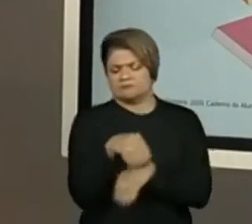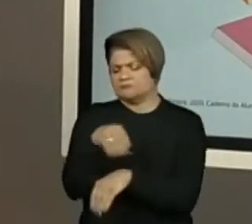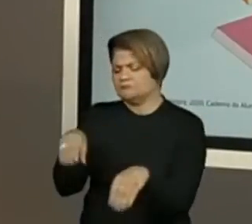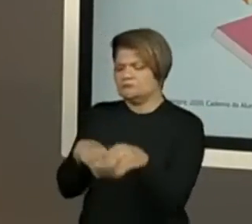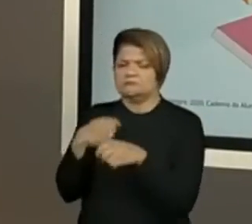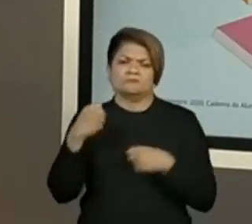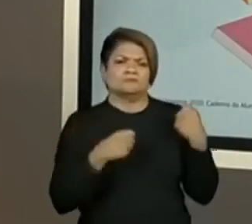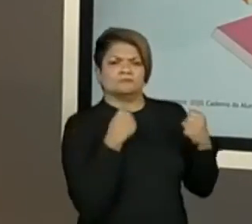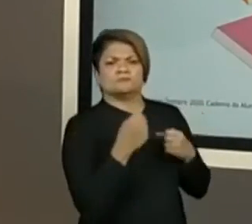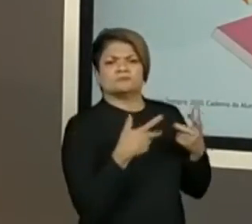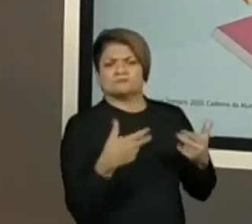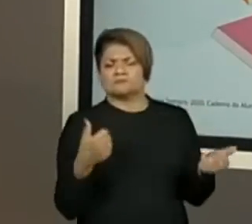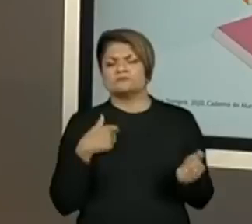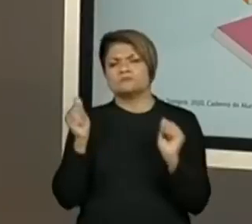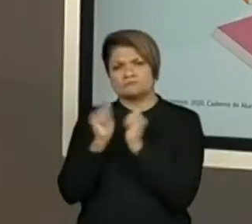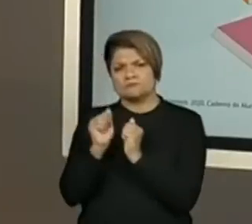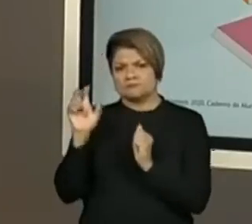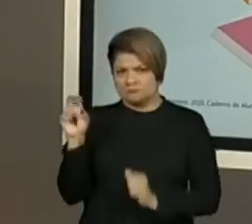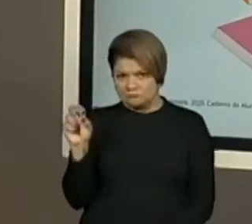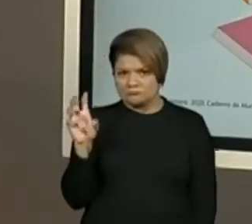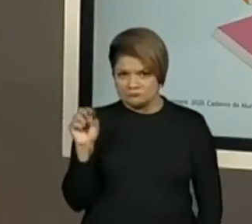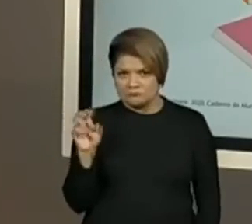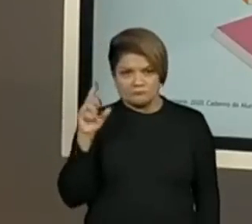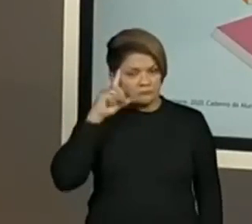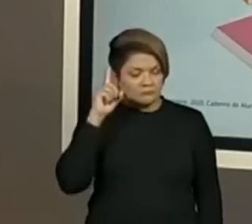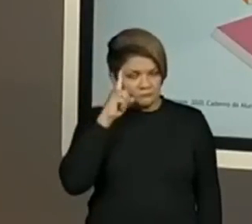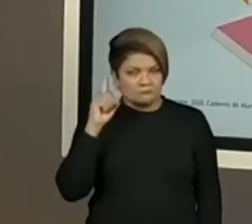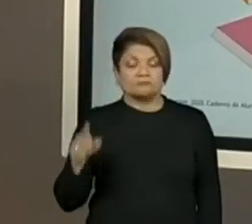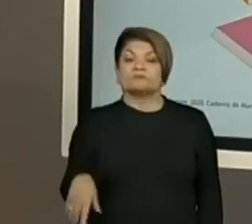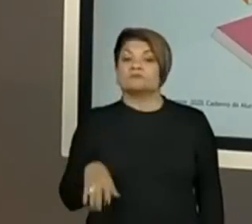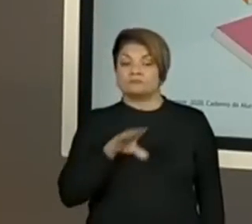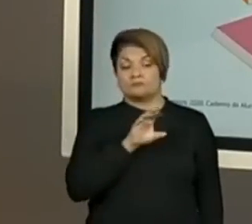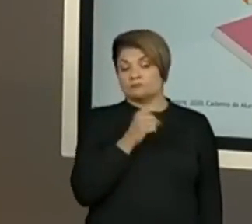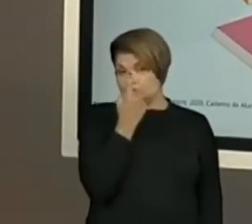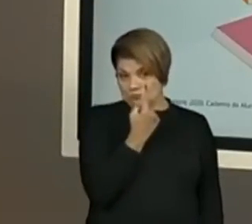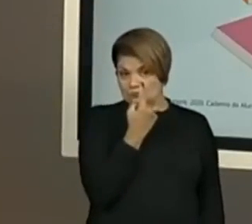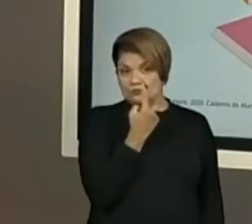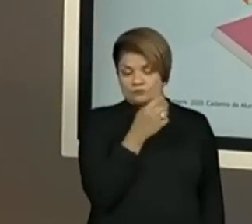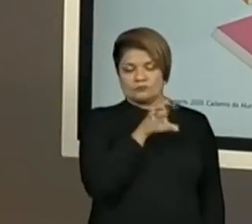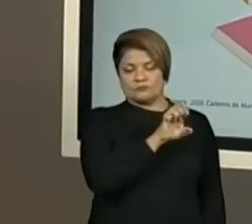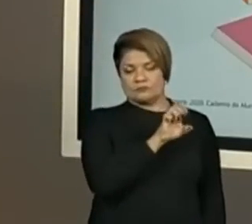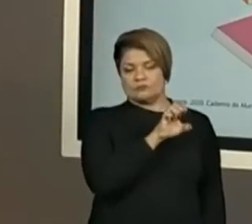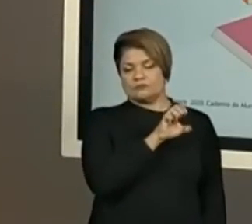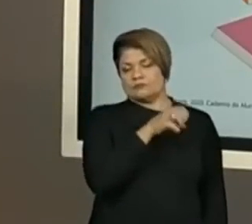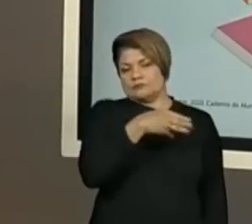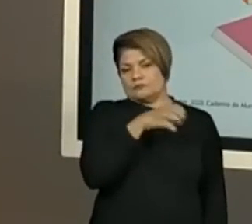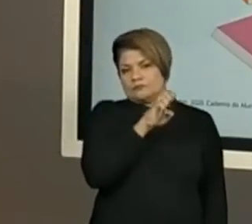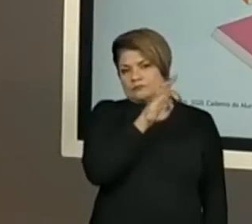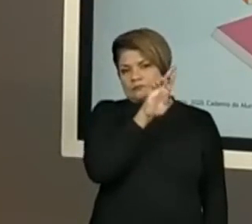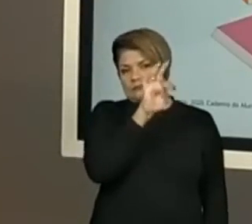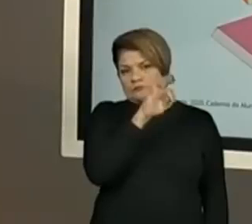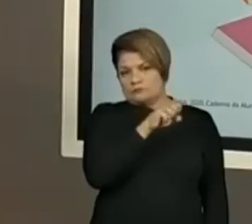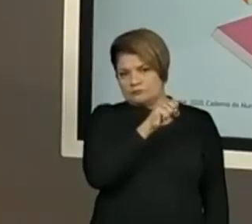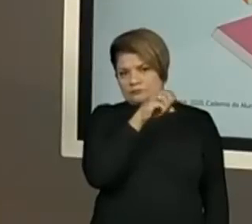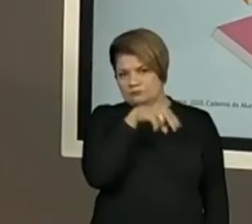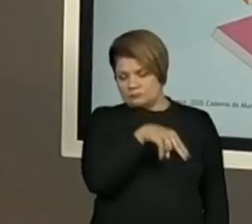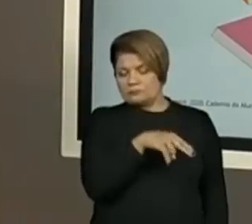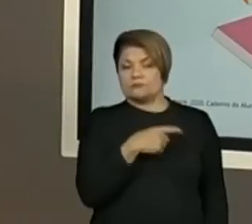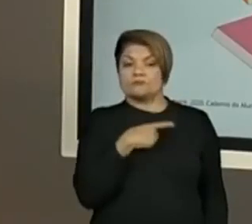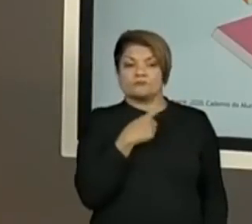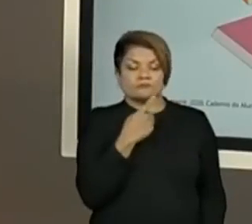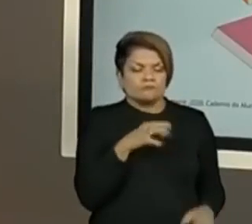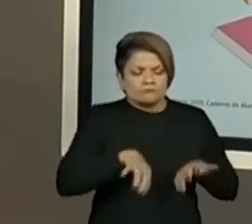seu avô. E ele, o Emerson, mexeu lá nos brinquedos que ele tinha na casa do vovô e achou